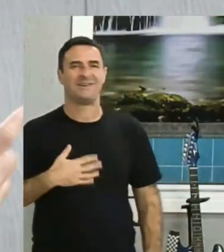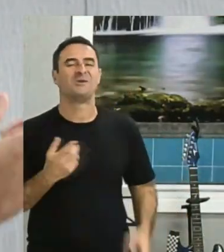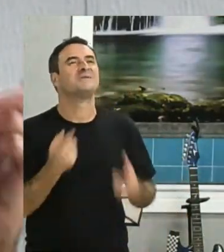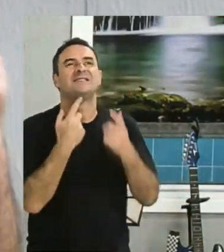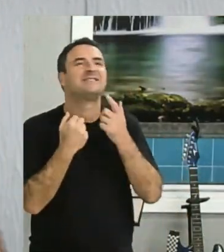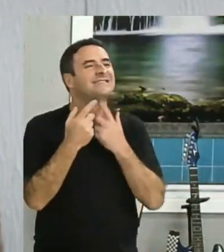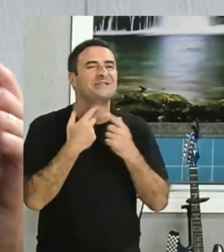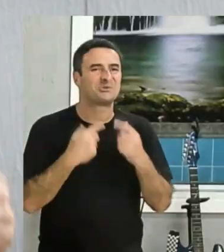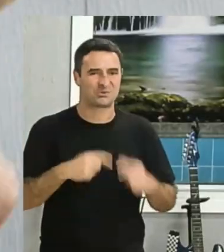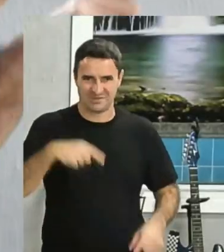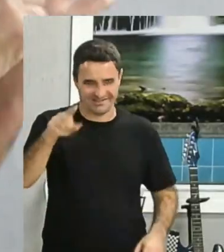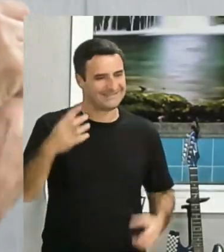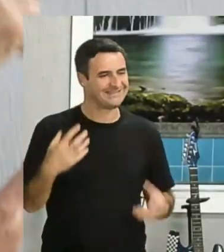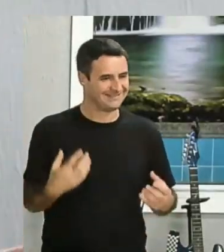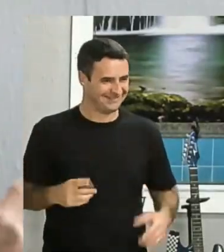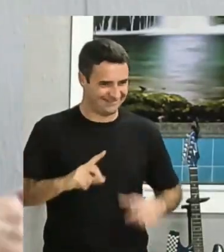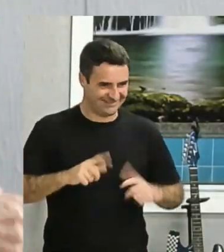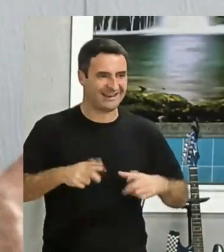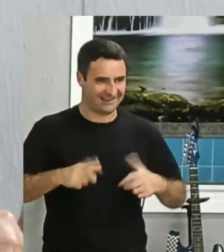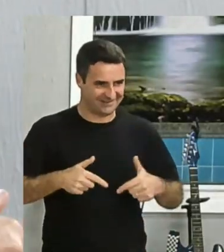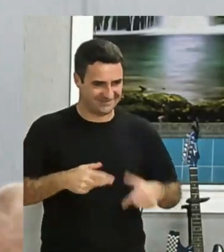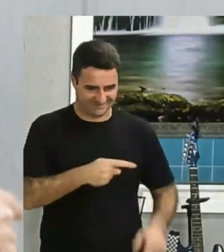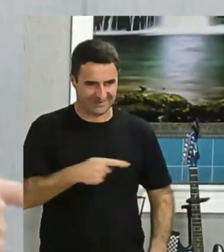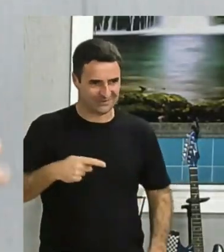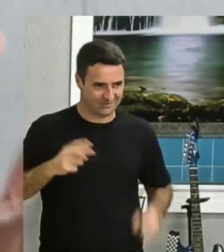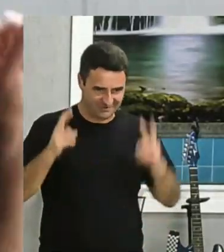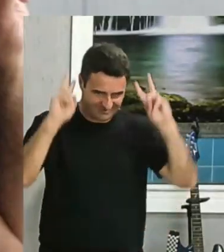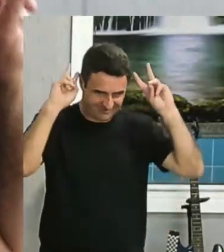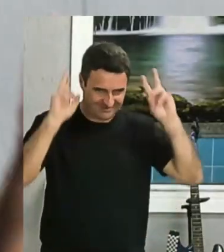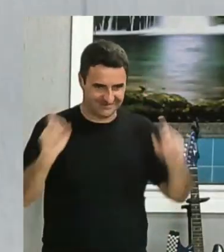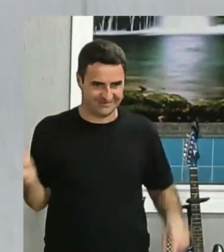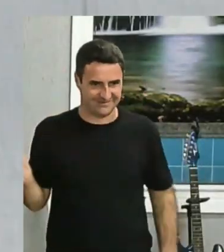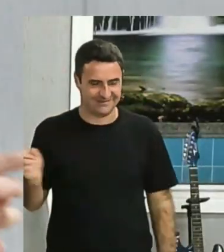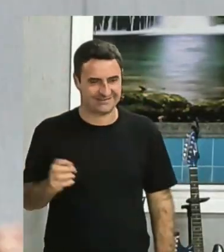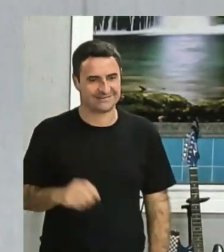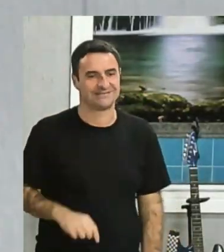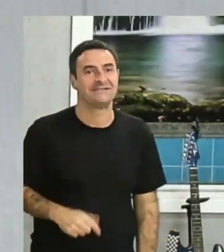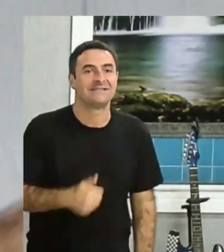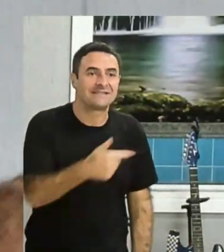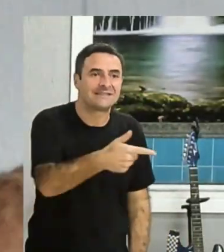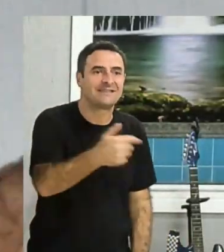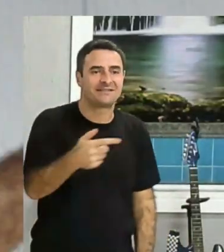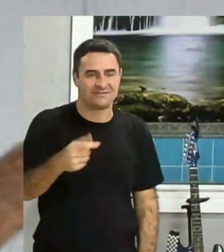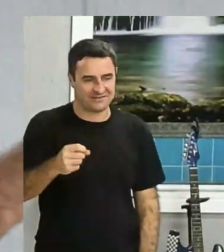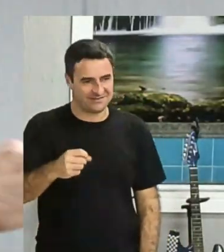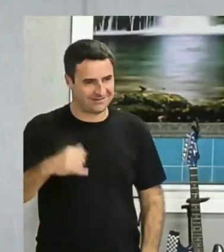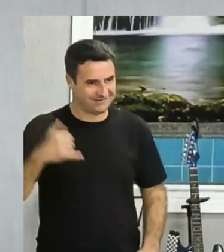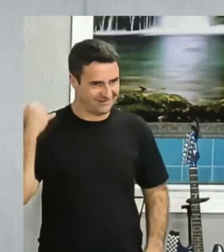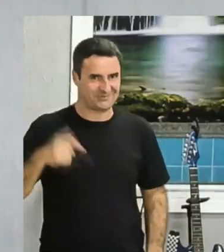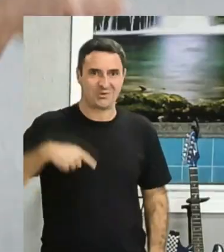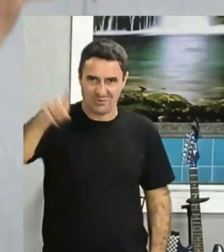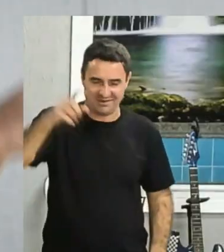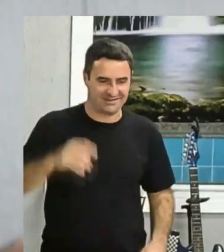Israel. Se Deus, antes de chegar aos 120 anos, eu quero ir para Israel.